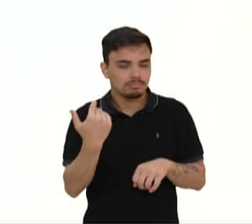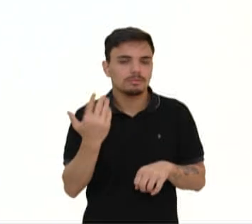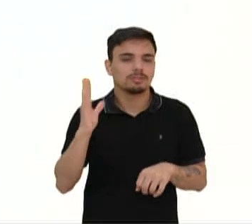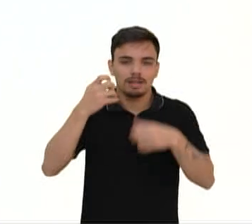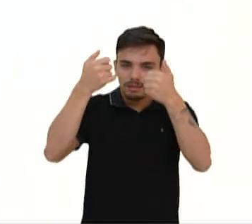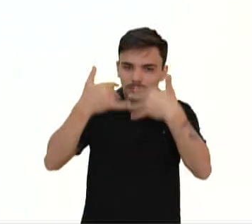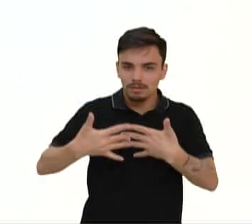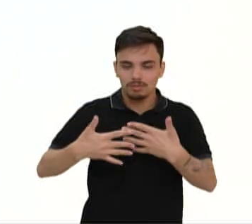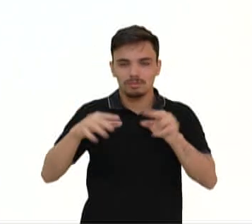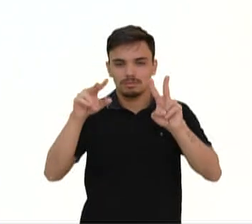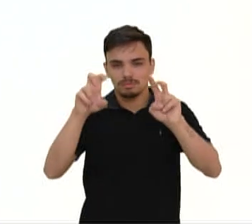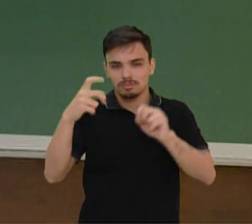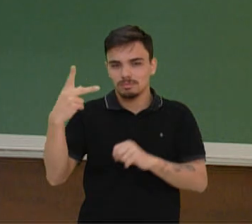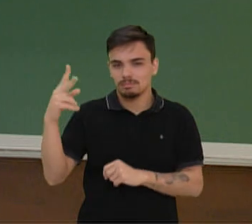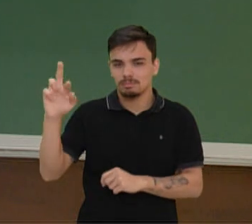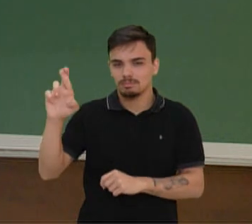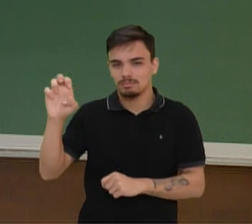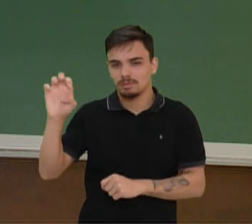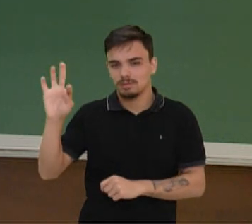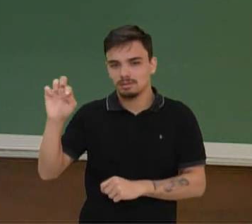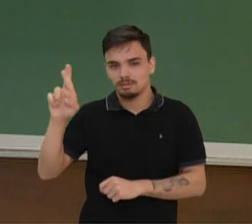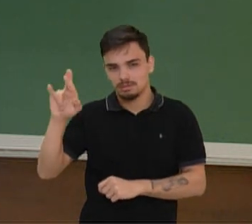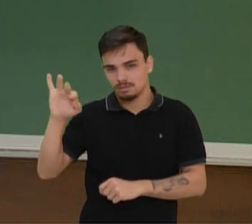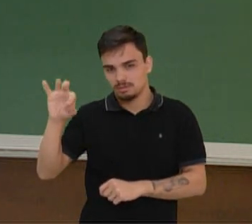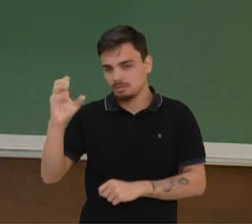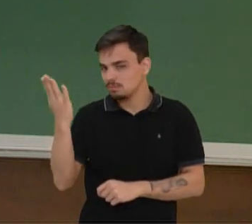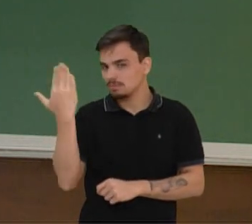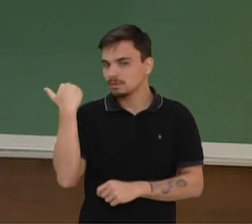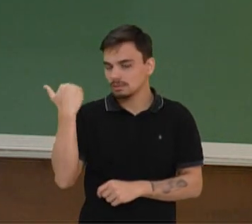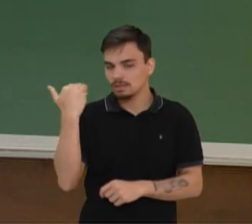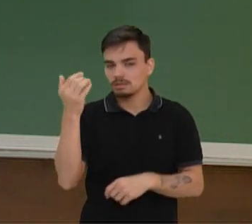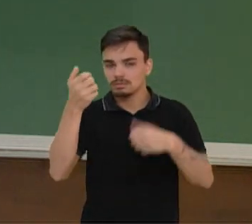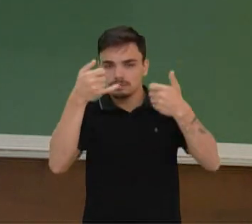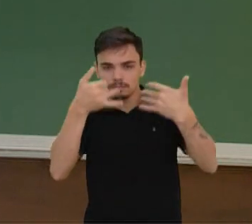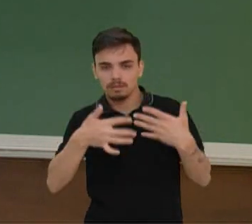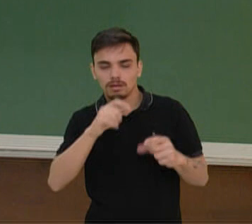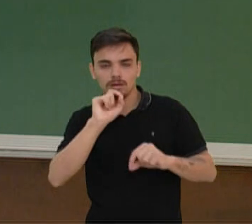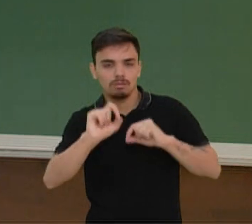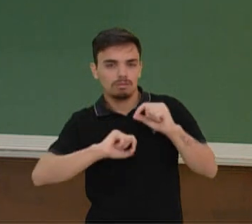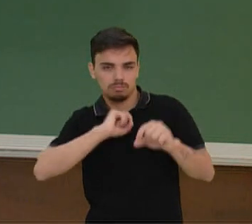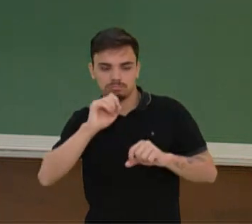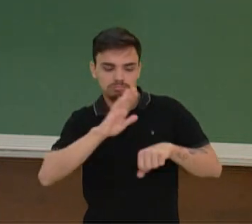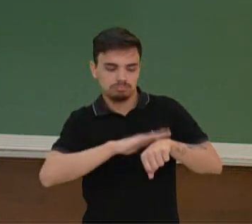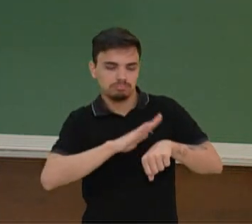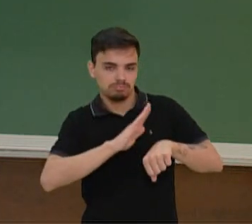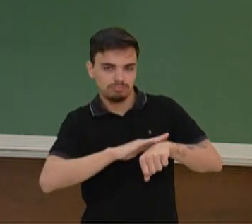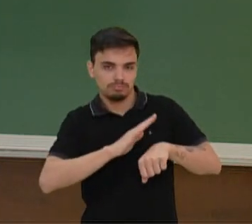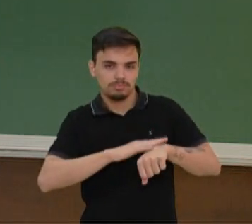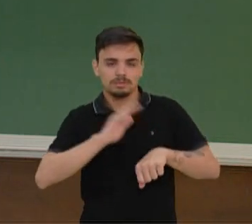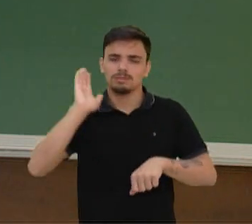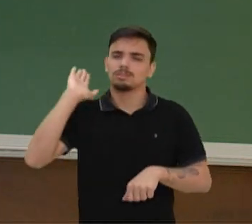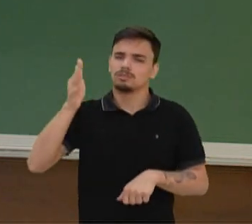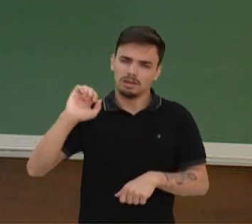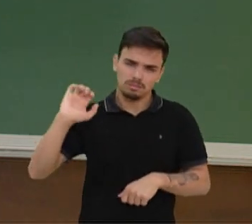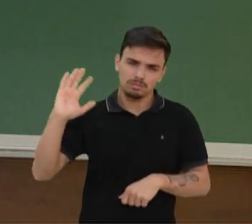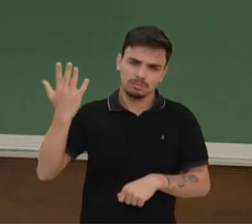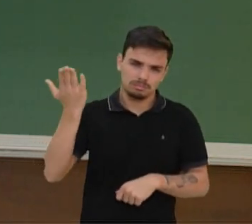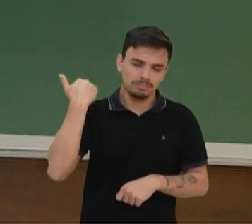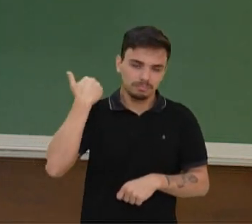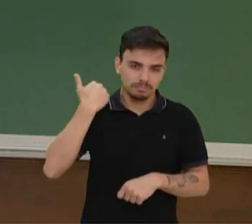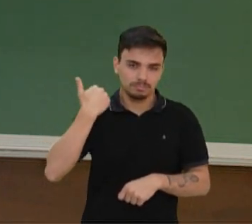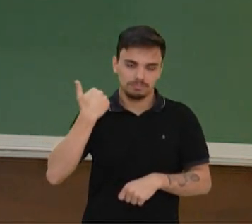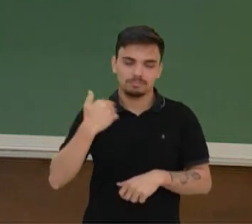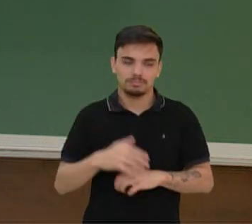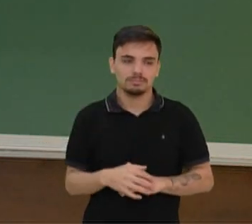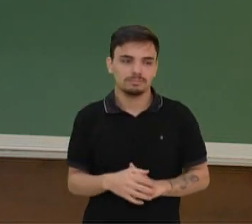de falar sobre o pretérito, né? Que traz ali para nós o tempo que já aconteceu, as ações que